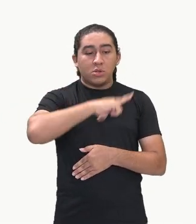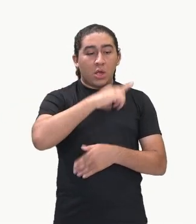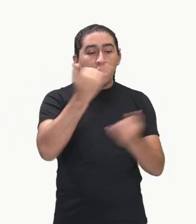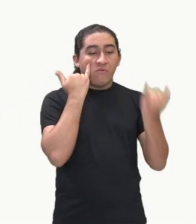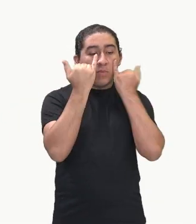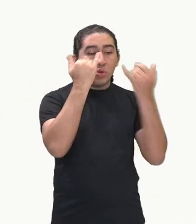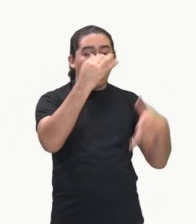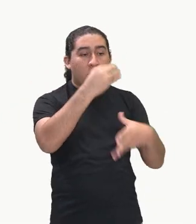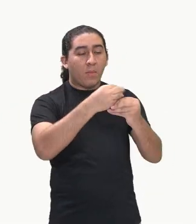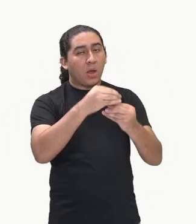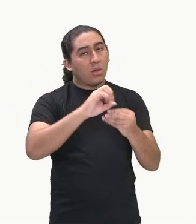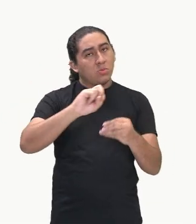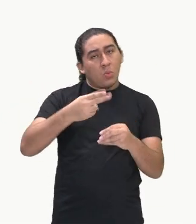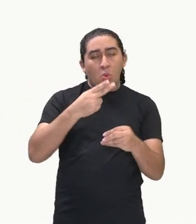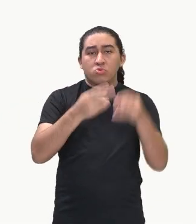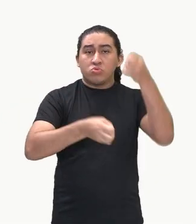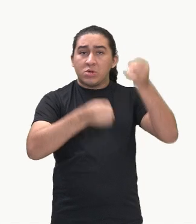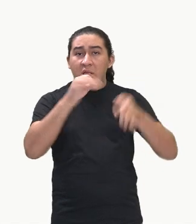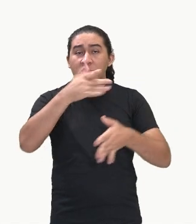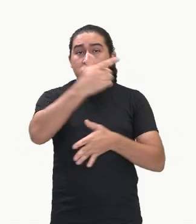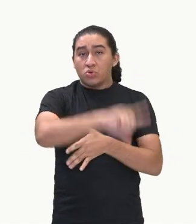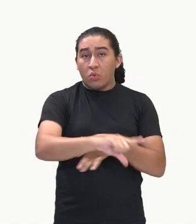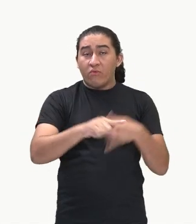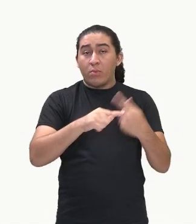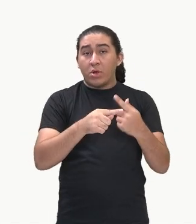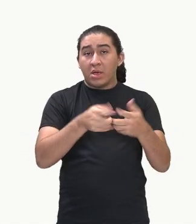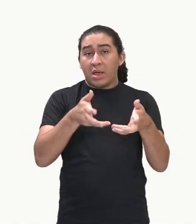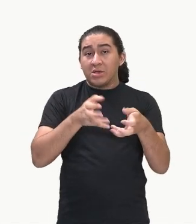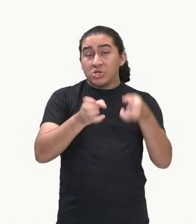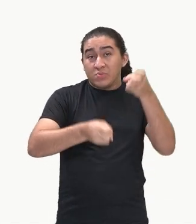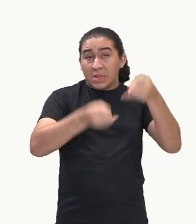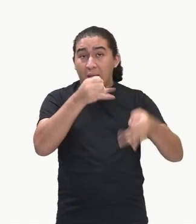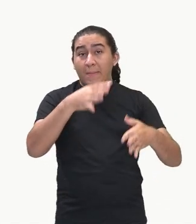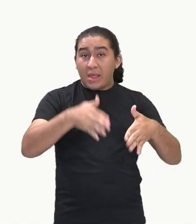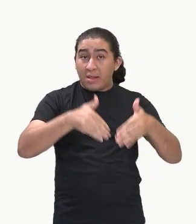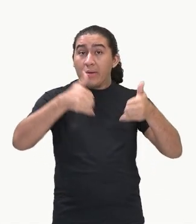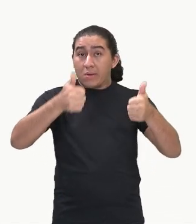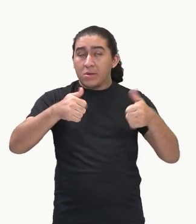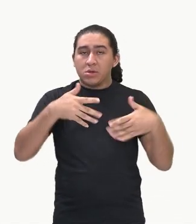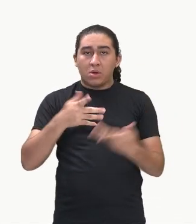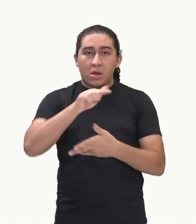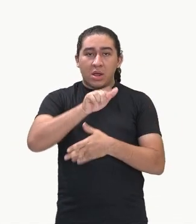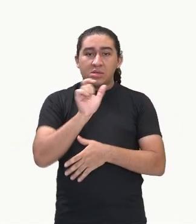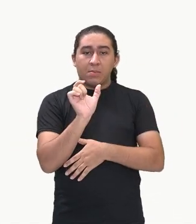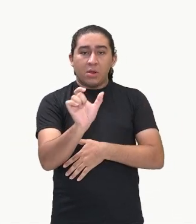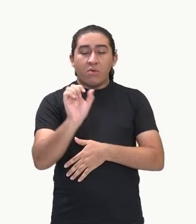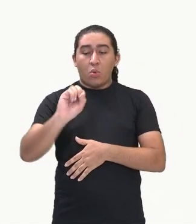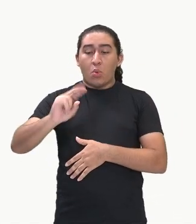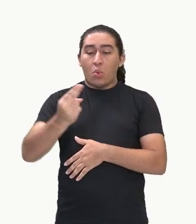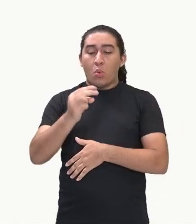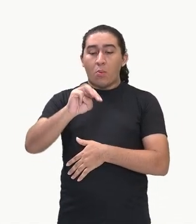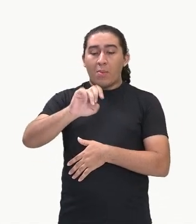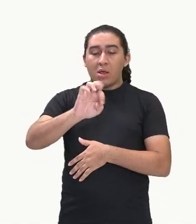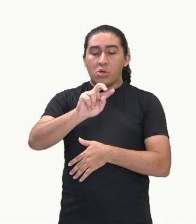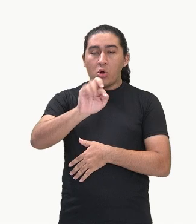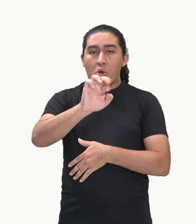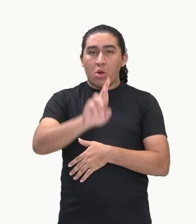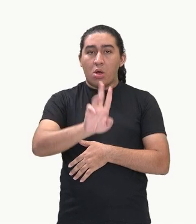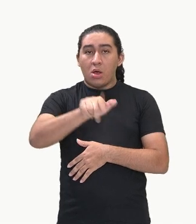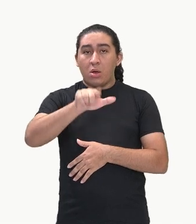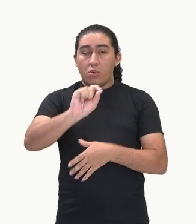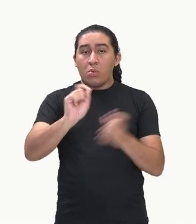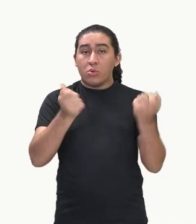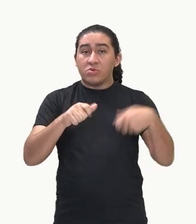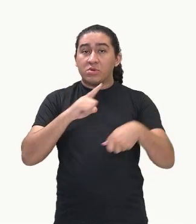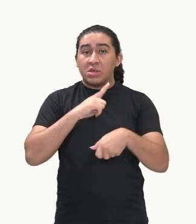que eu falei aí, porque eu quero explicar melhor. Então, essa expressão ou melhor, ela serve